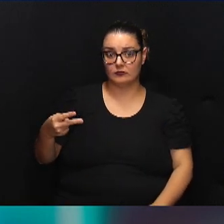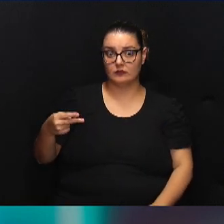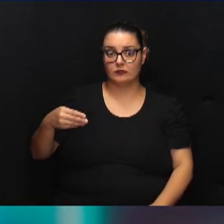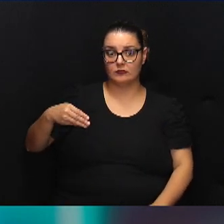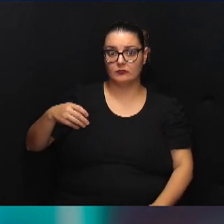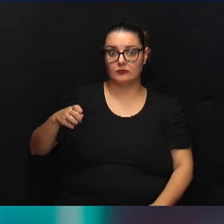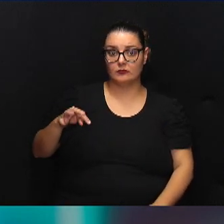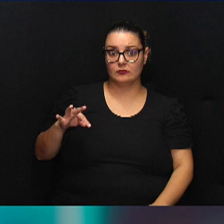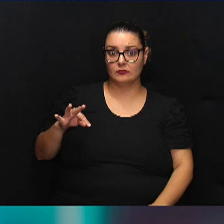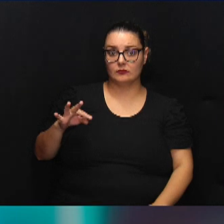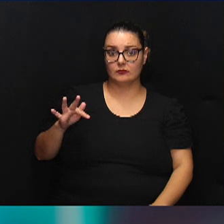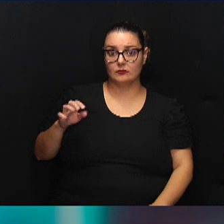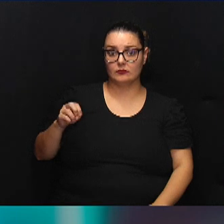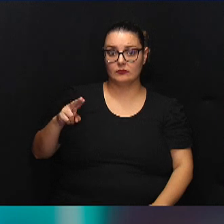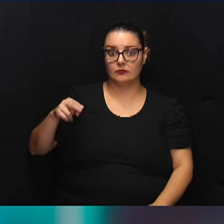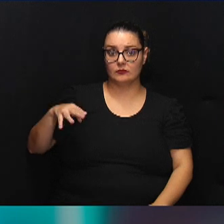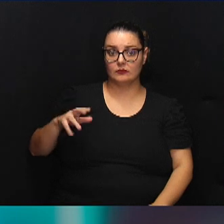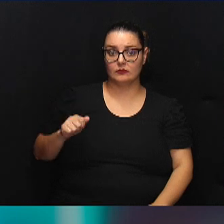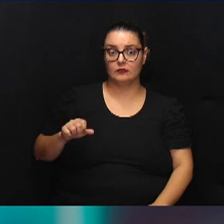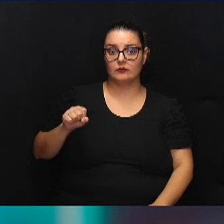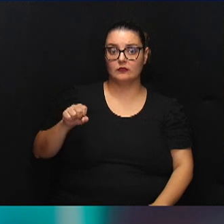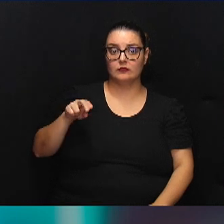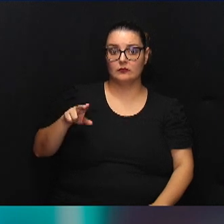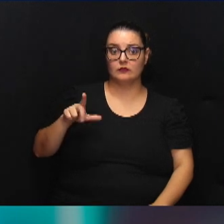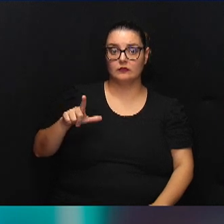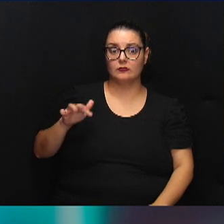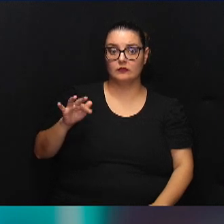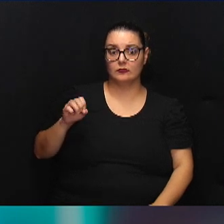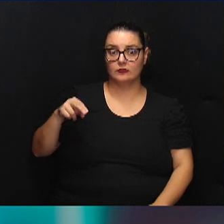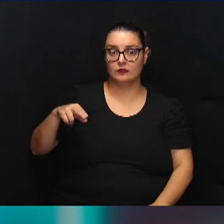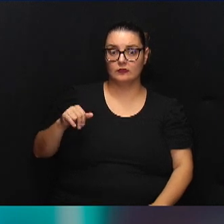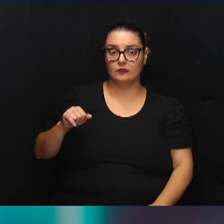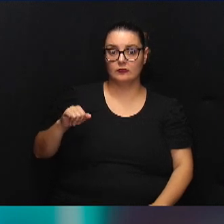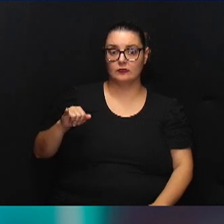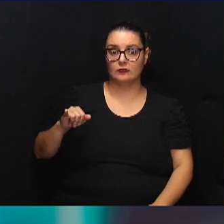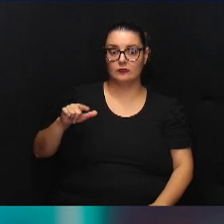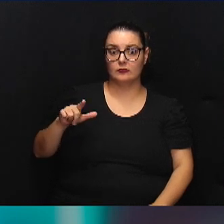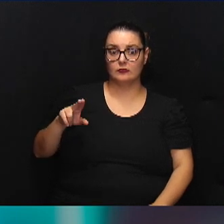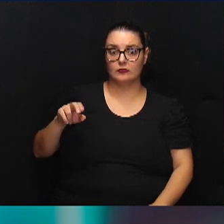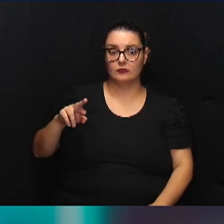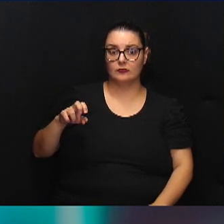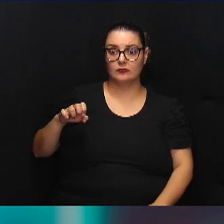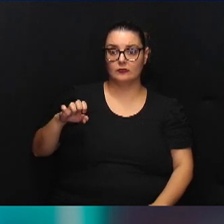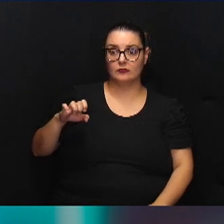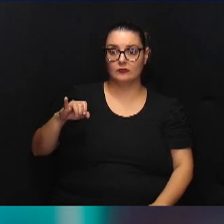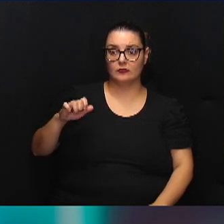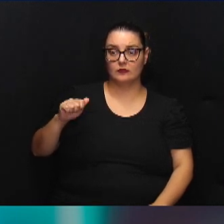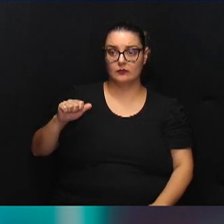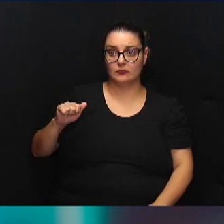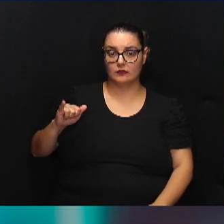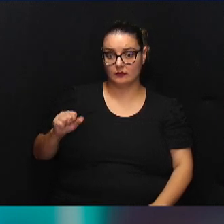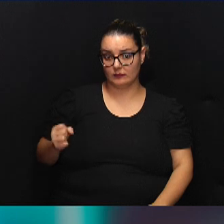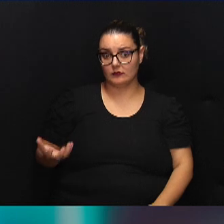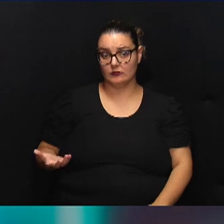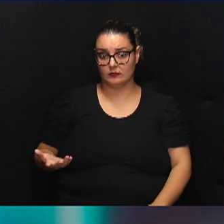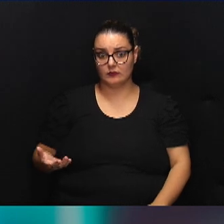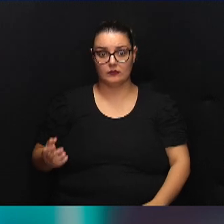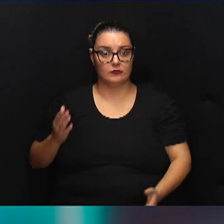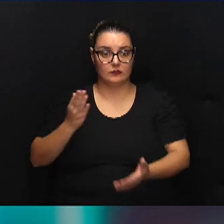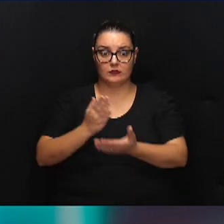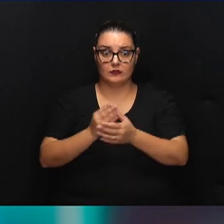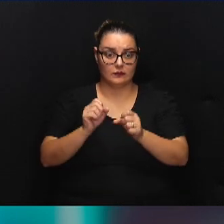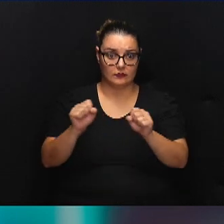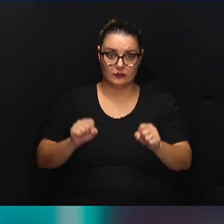e sulfonilureia, os nomes, uns palavrões ali, né? Mas esses dois primeiros a gente para por aí no sistema público de